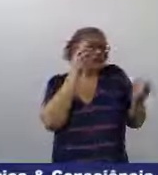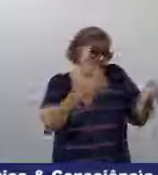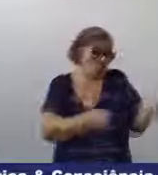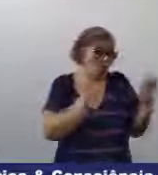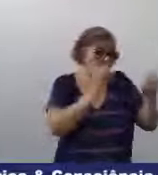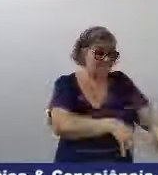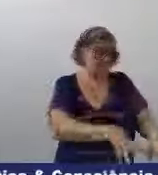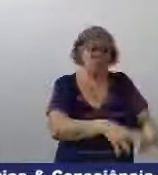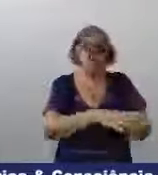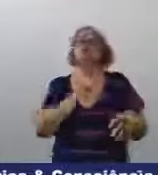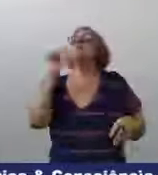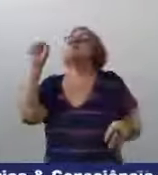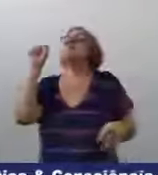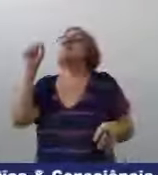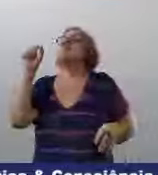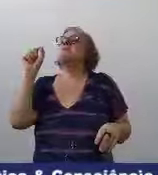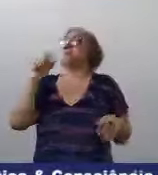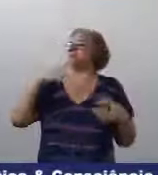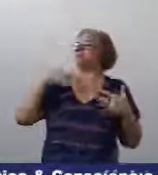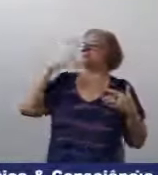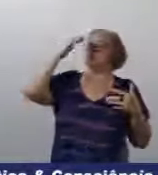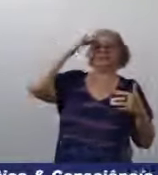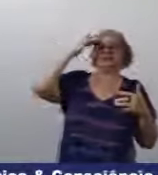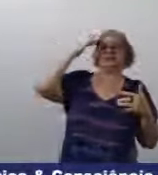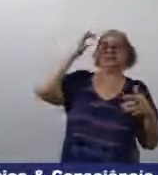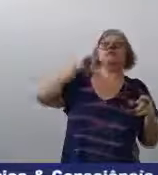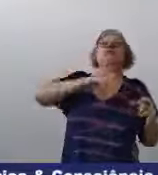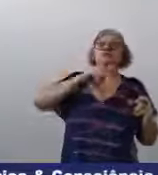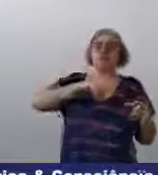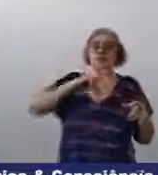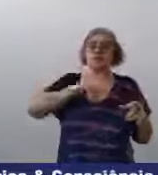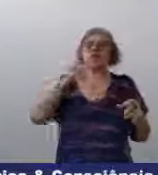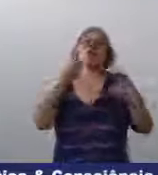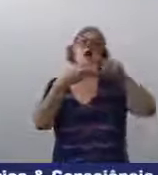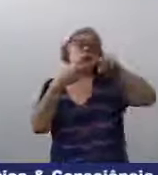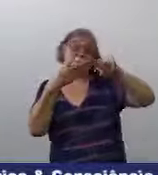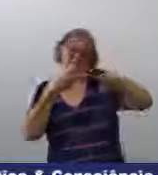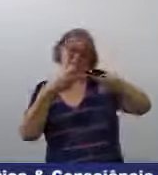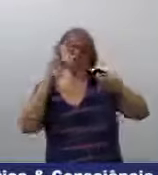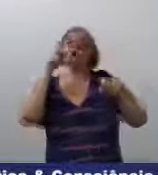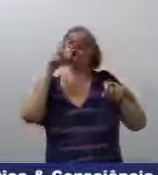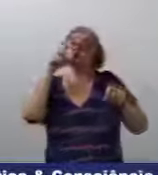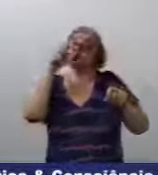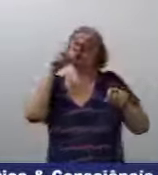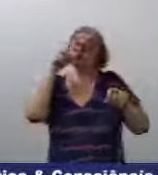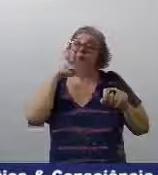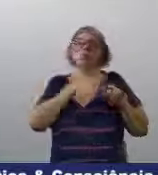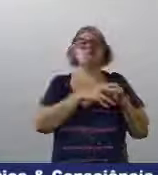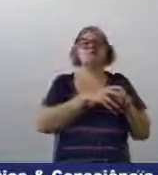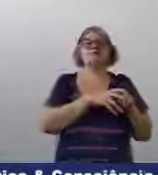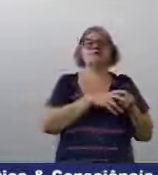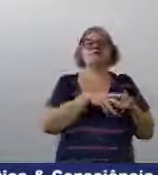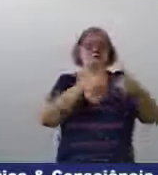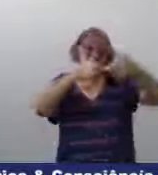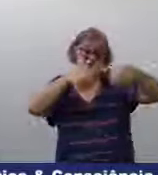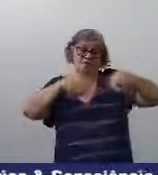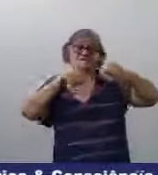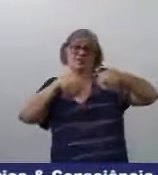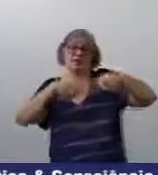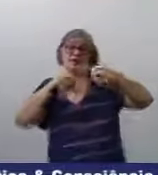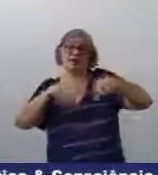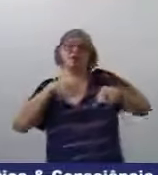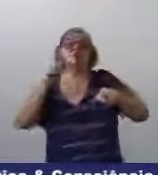em realização. E o que seria? Vejam a que grau chegou a suspeita. Havia um casal de pombos que frequentava as vizinhanças